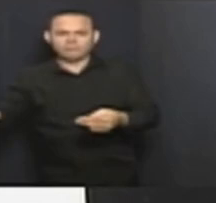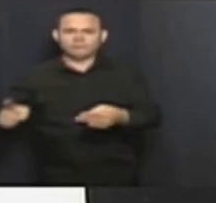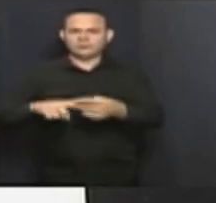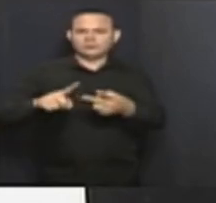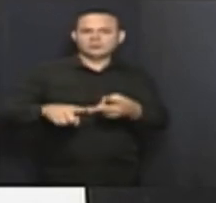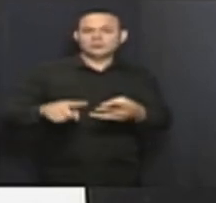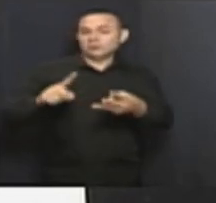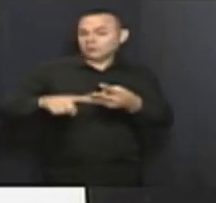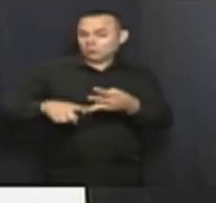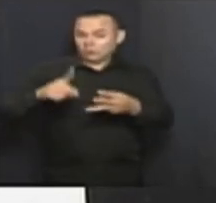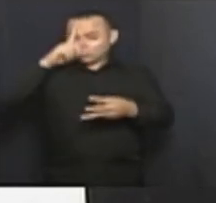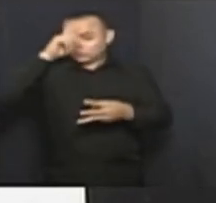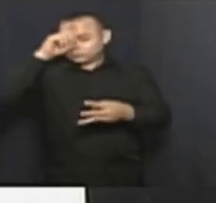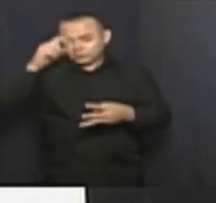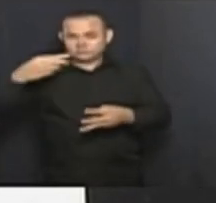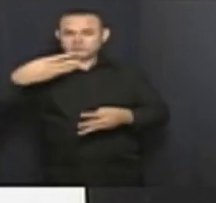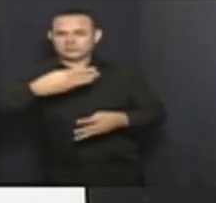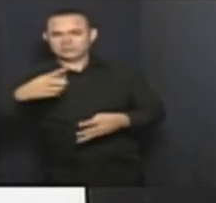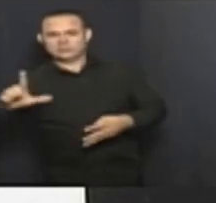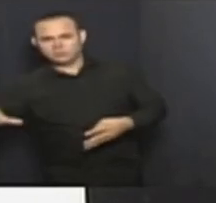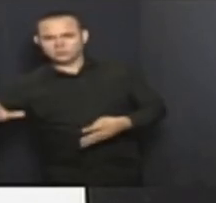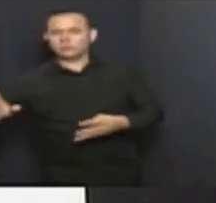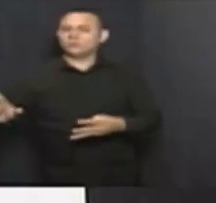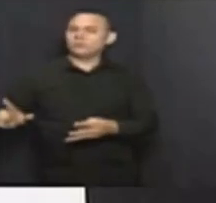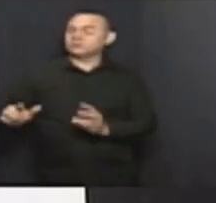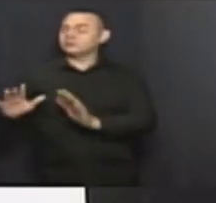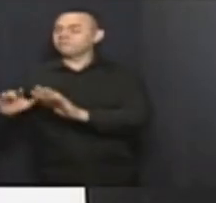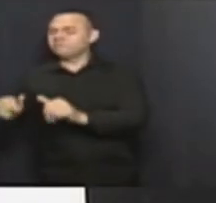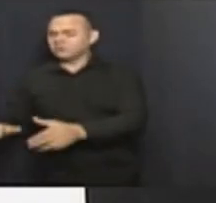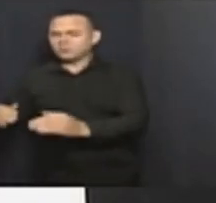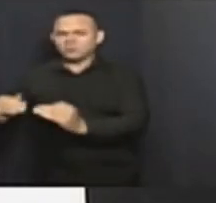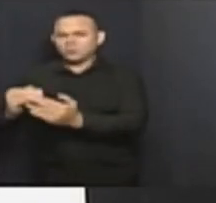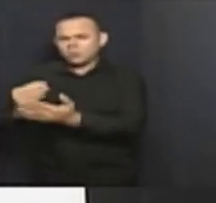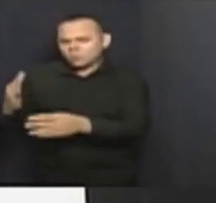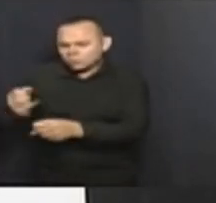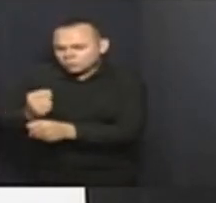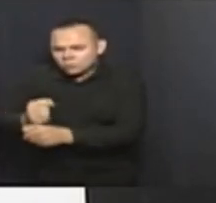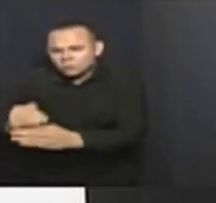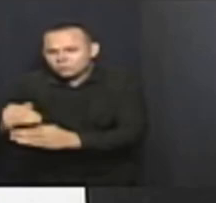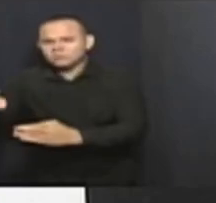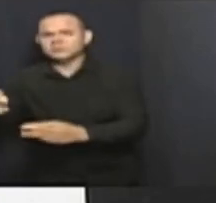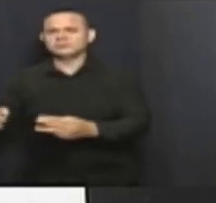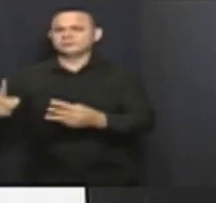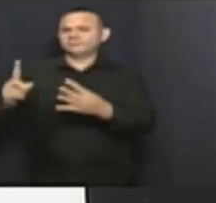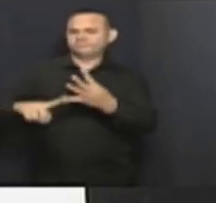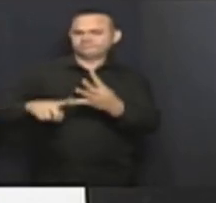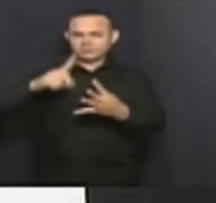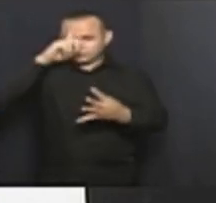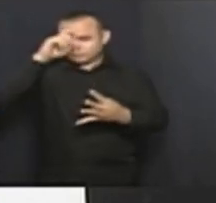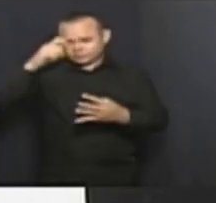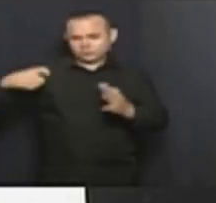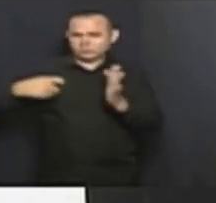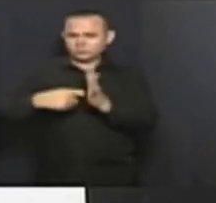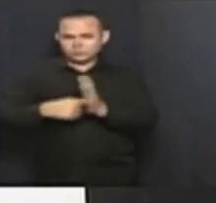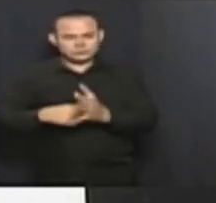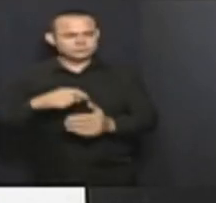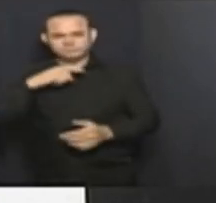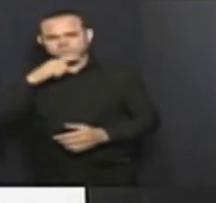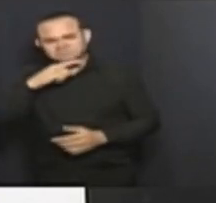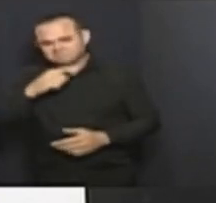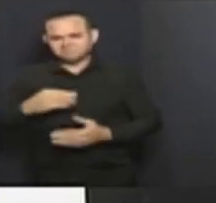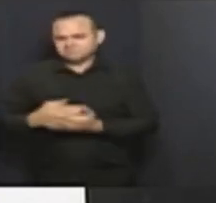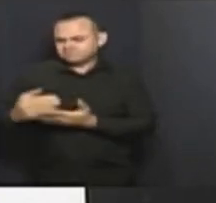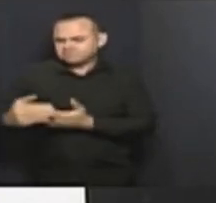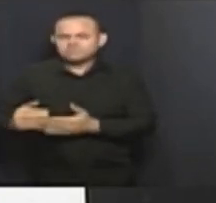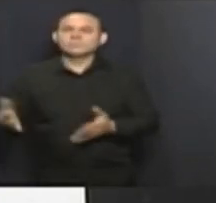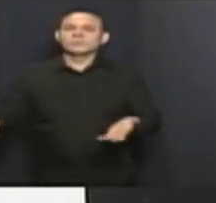de três lagoas apenas ficou na primeira laje o hospital de coxim também não foi implementado então